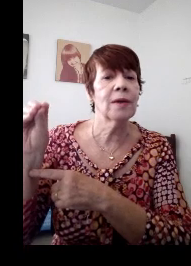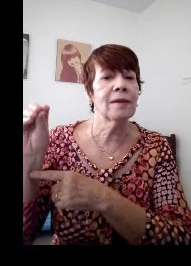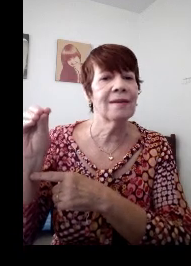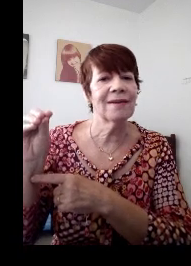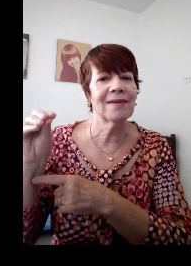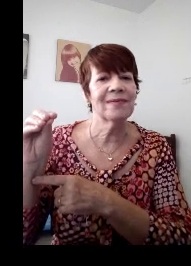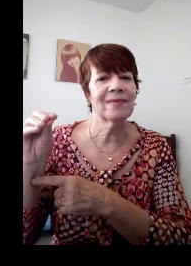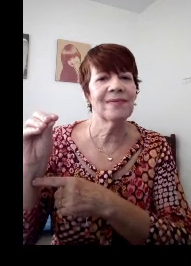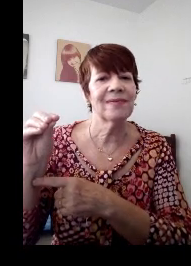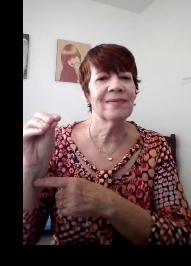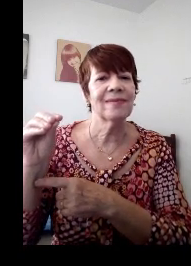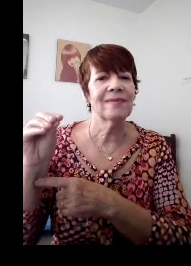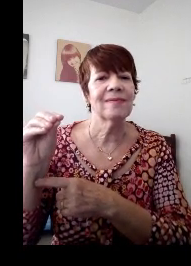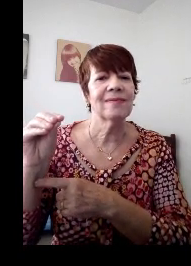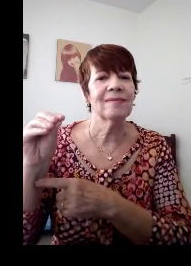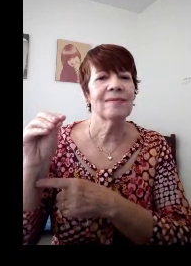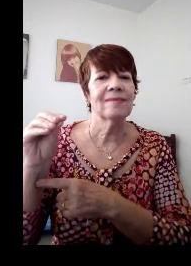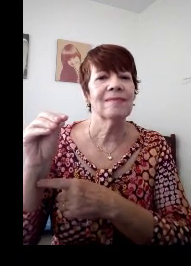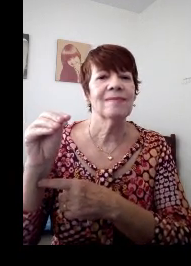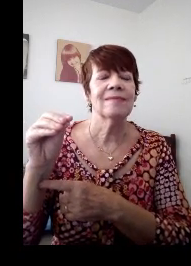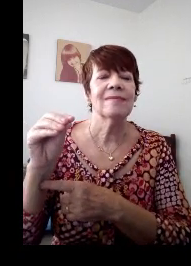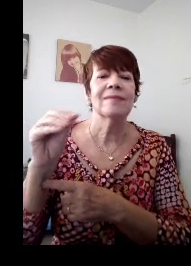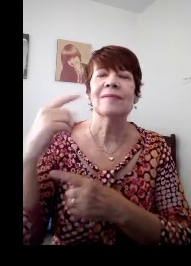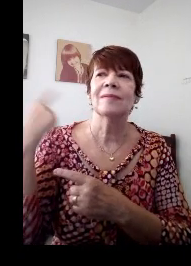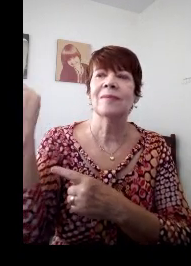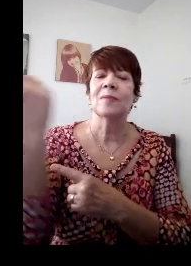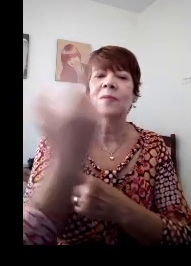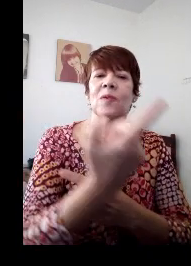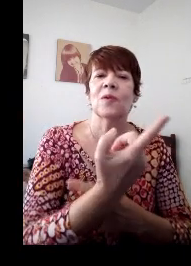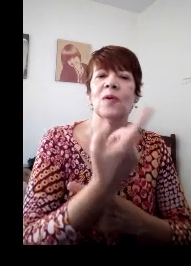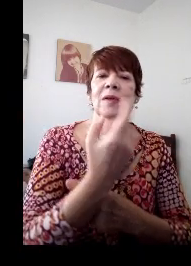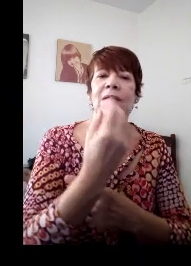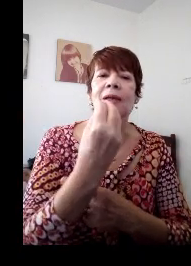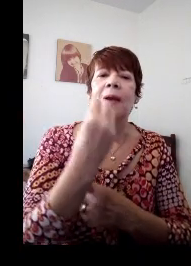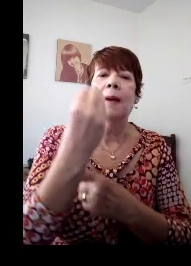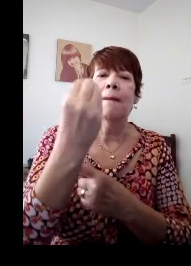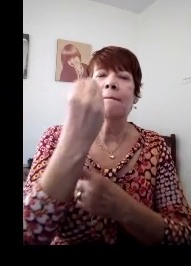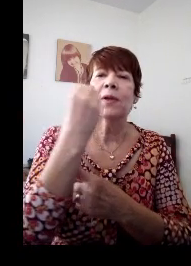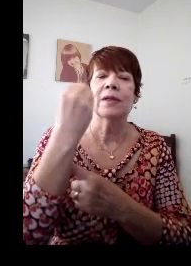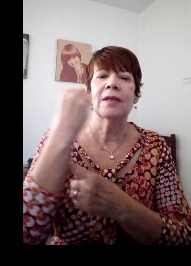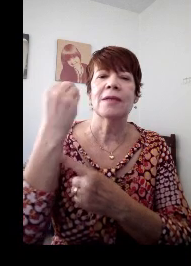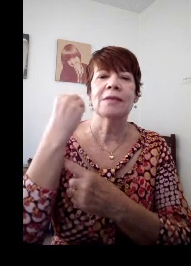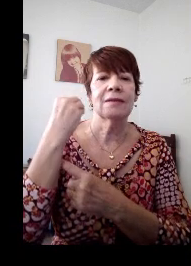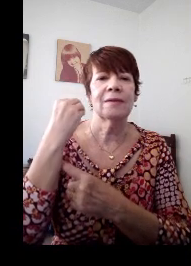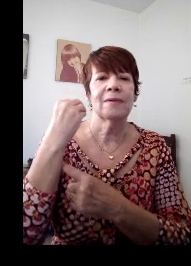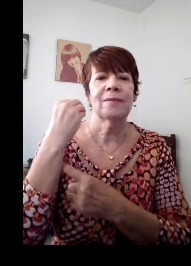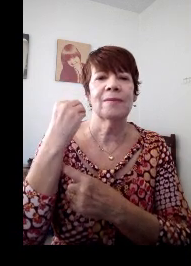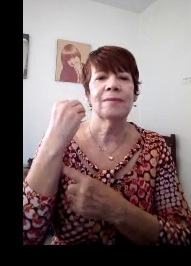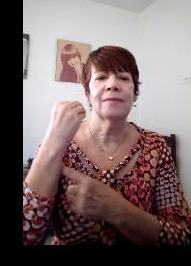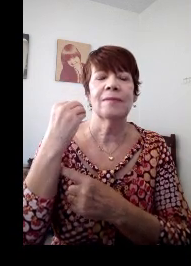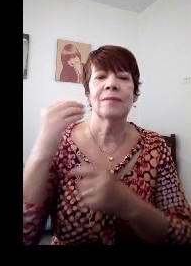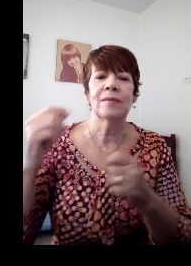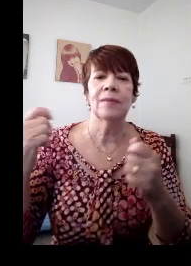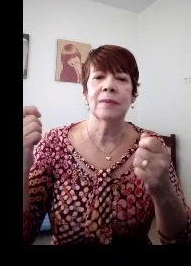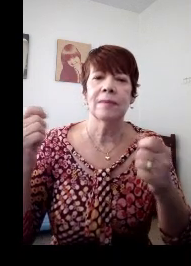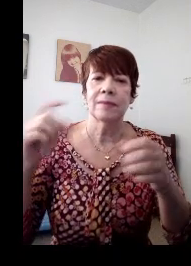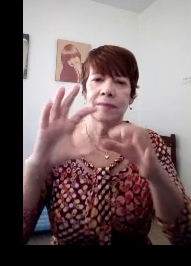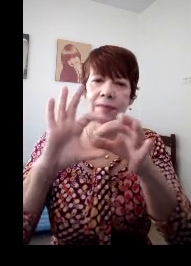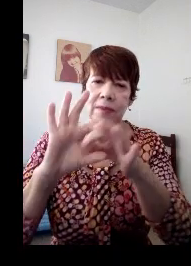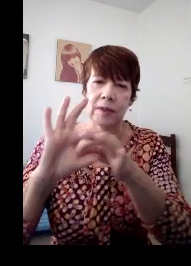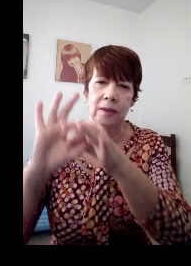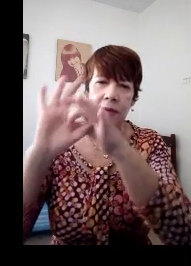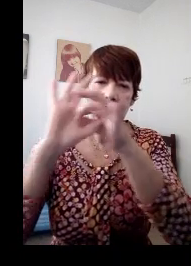Ele quem é a nossa proteção. Então, sem Ele,